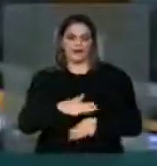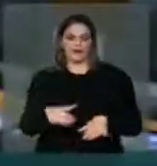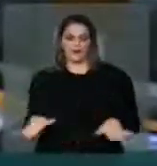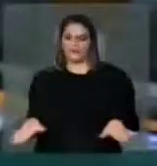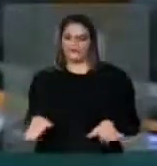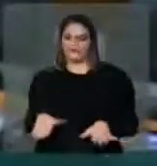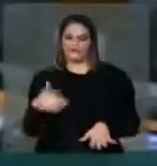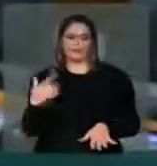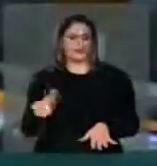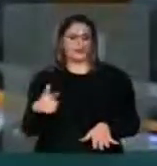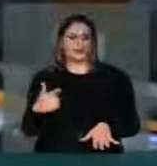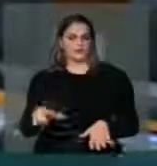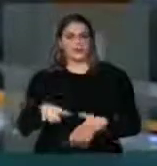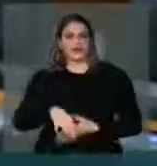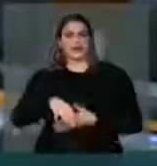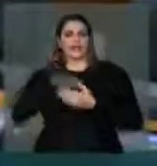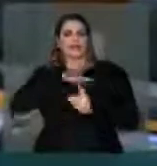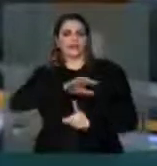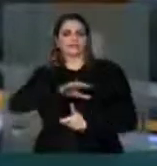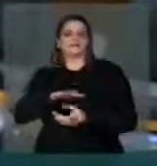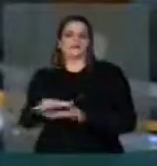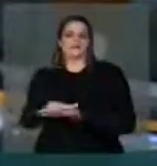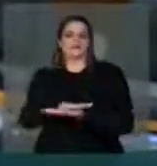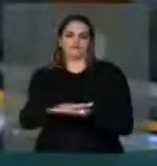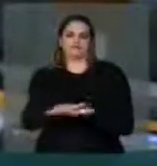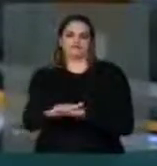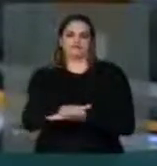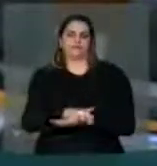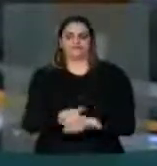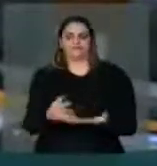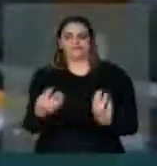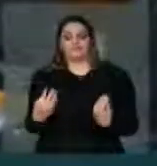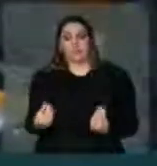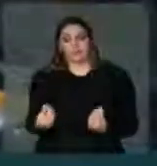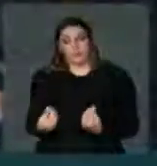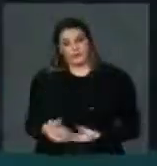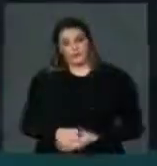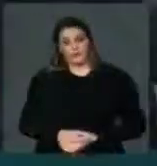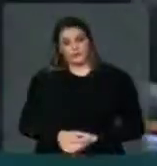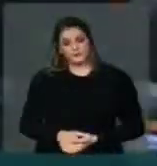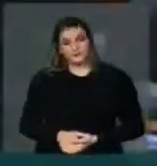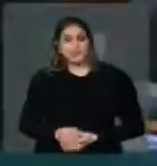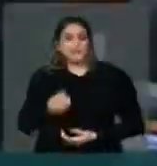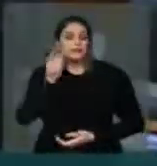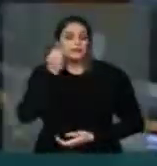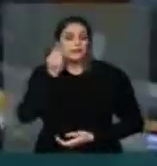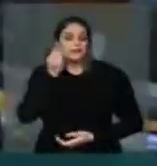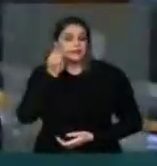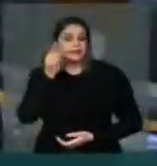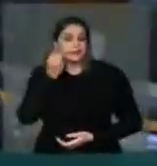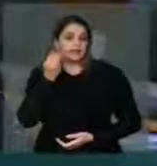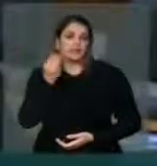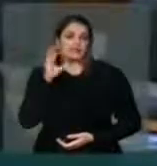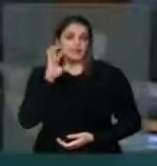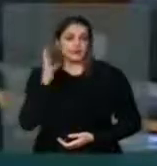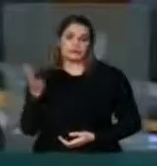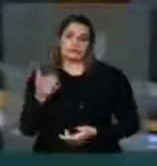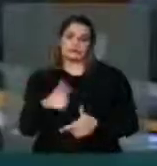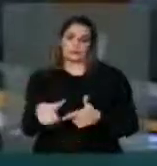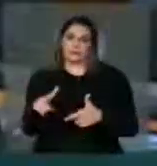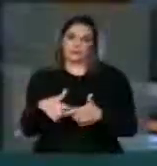de liderar a nação. O que nos resta é tentar conduzir o país a sair dessa crise política interminável. Muito obrigado, presidente.